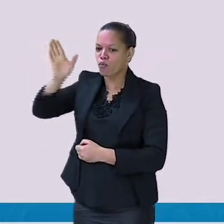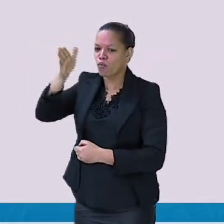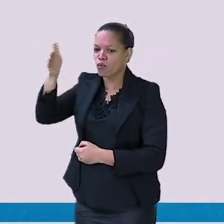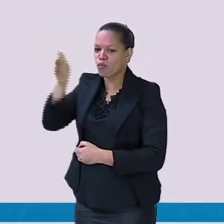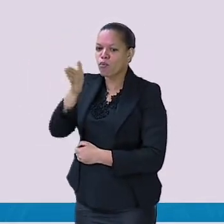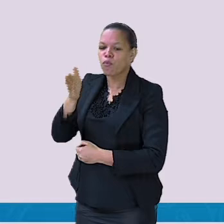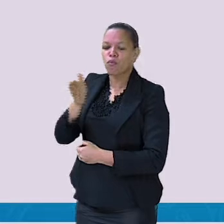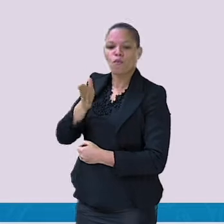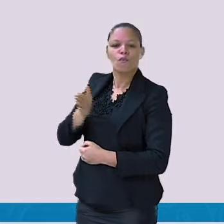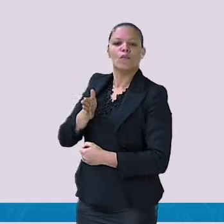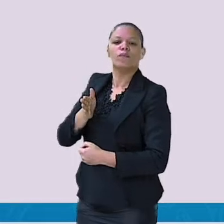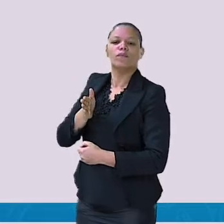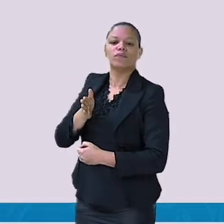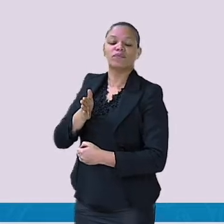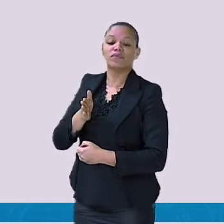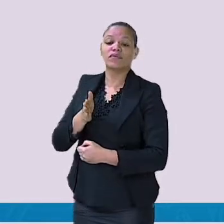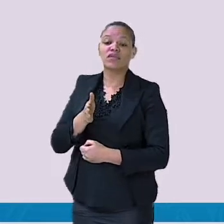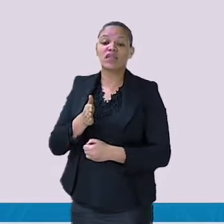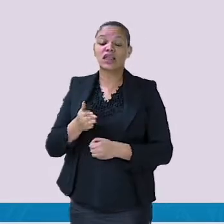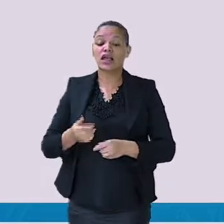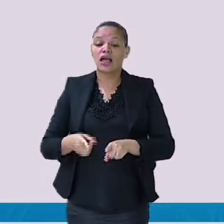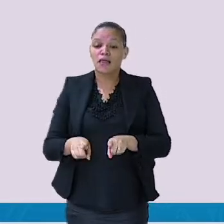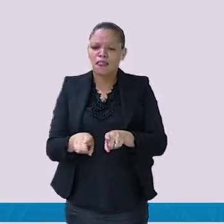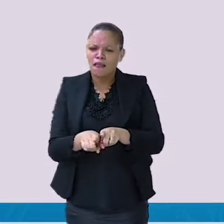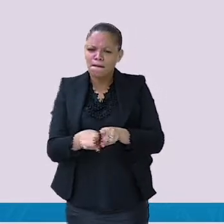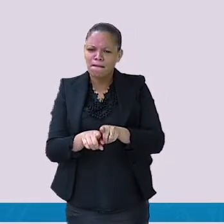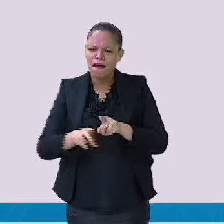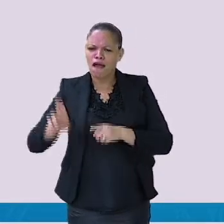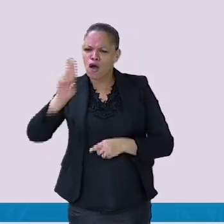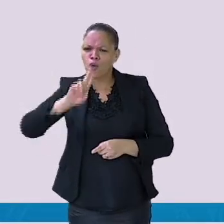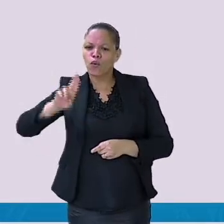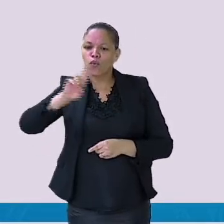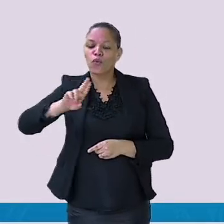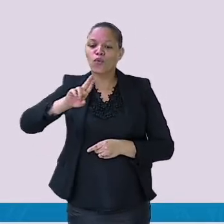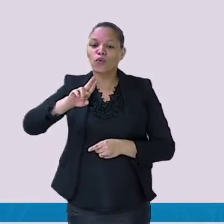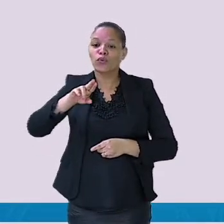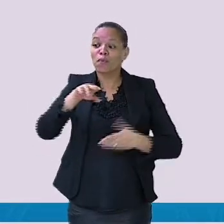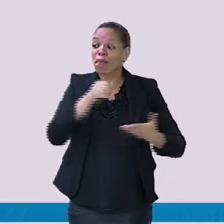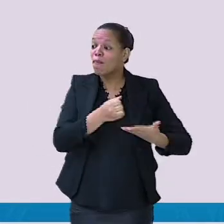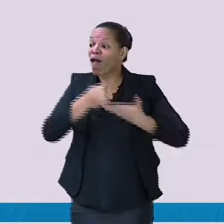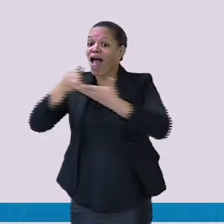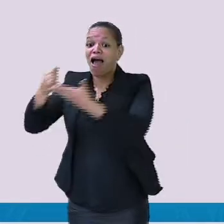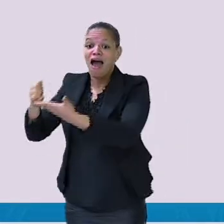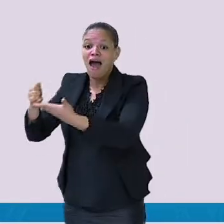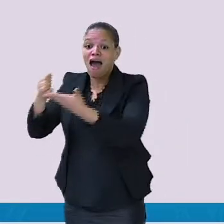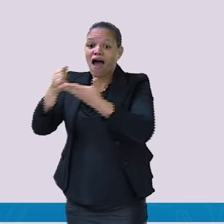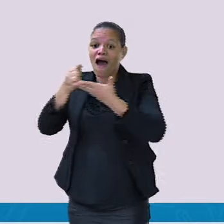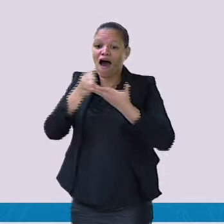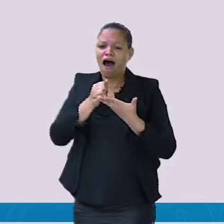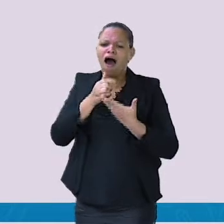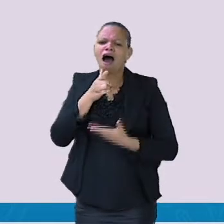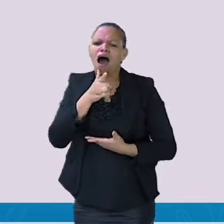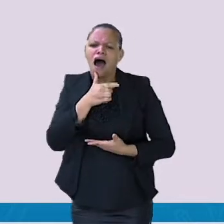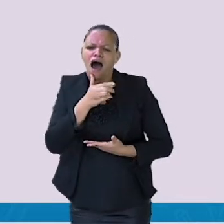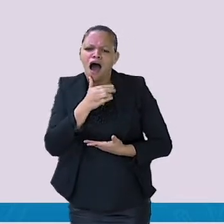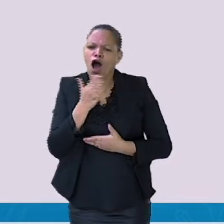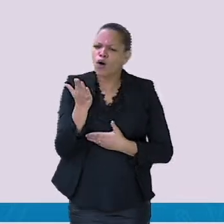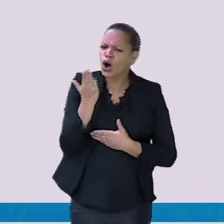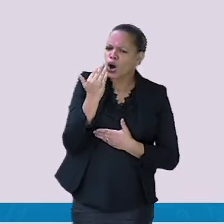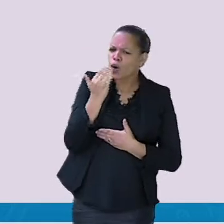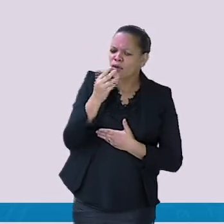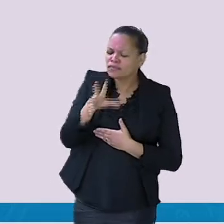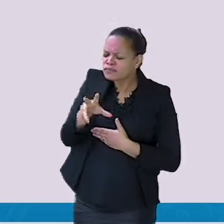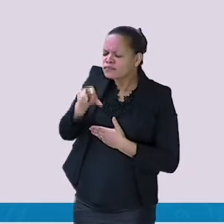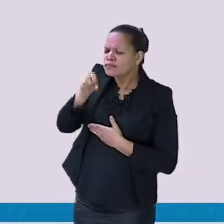ponta e serve para transportar alimento e água, cheirar, levantar e analisar